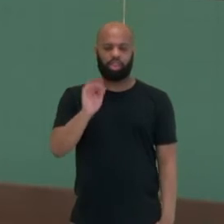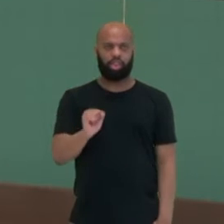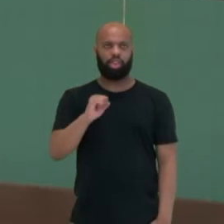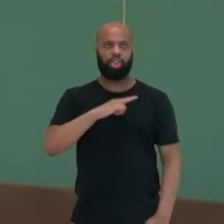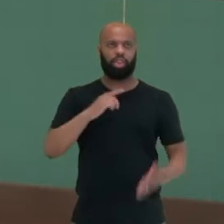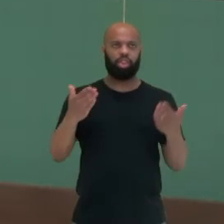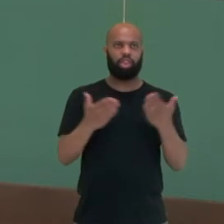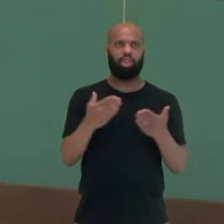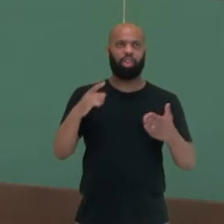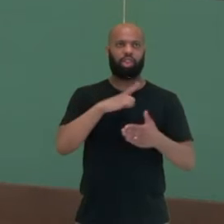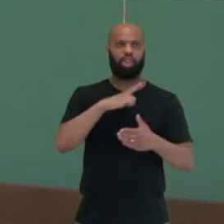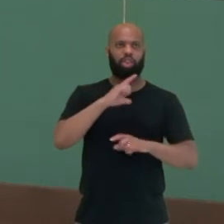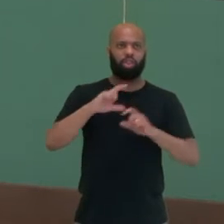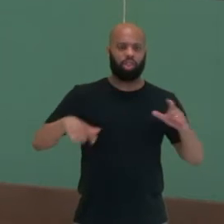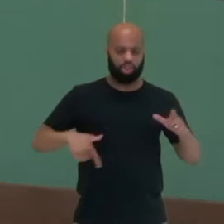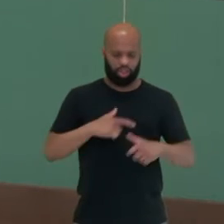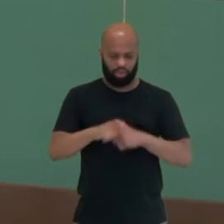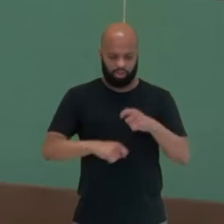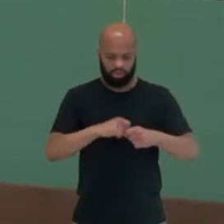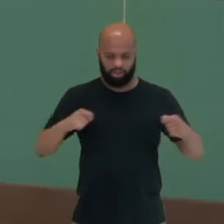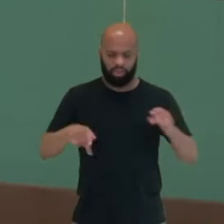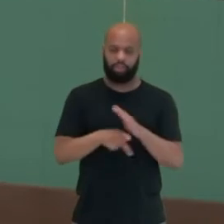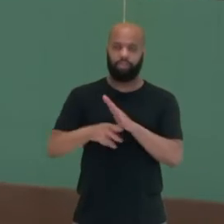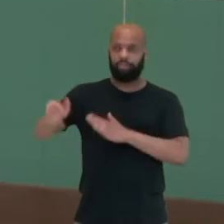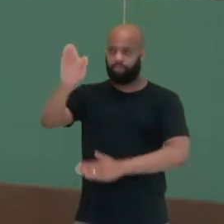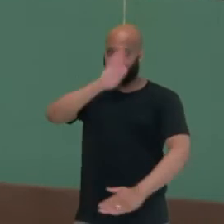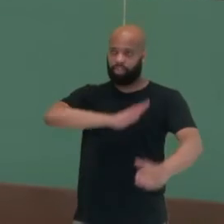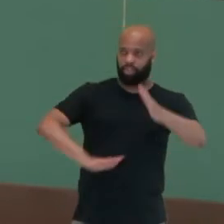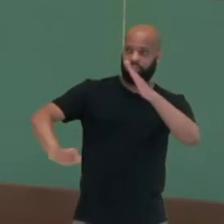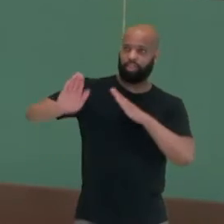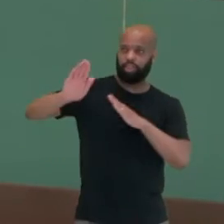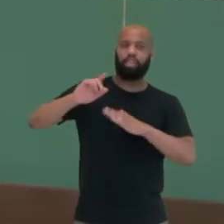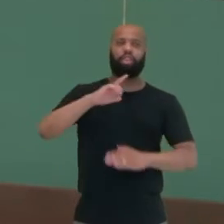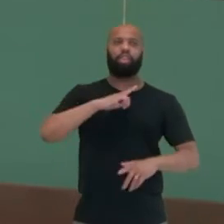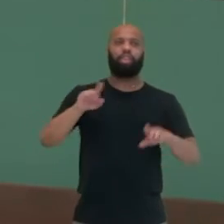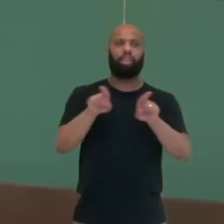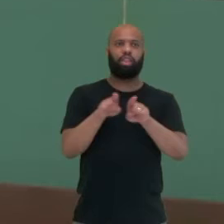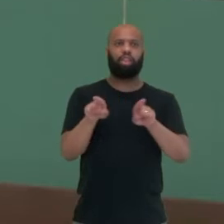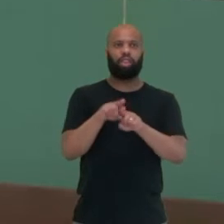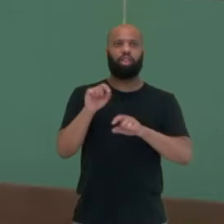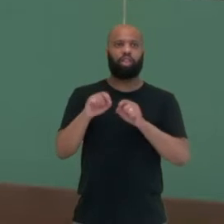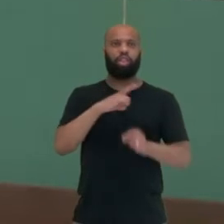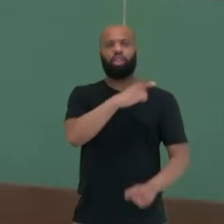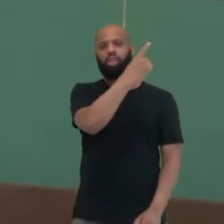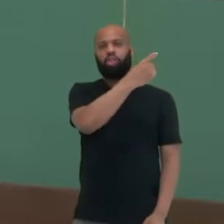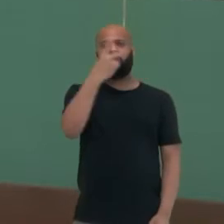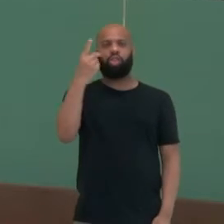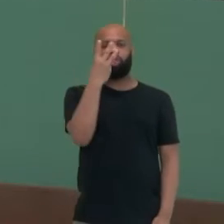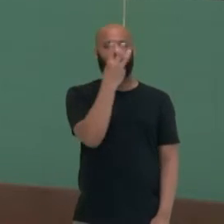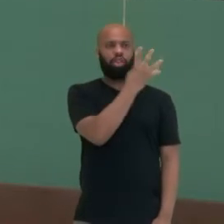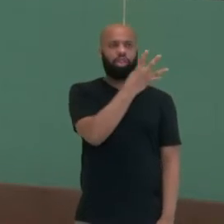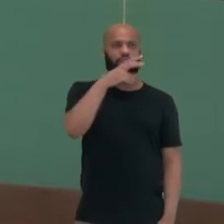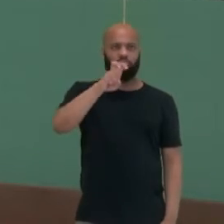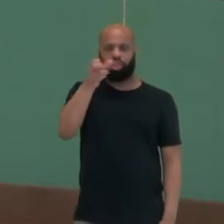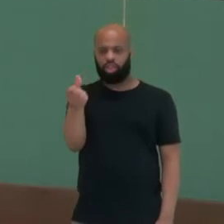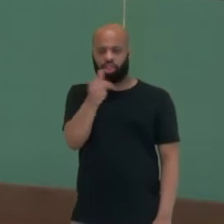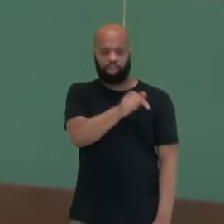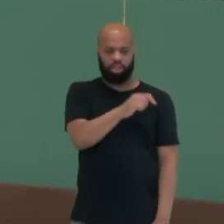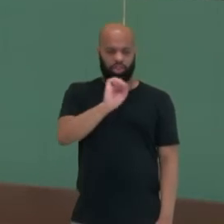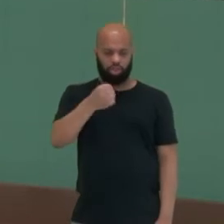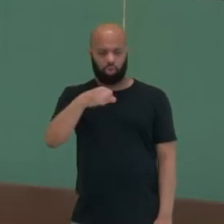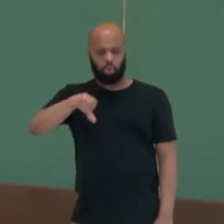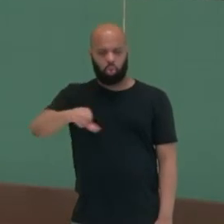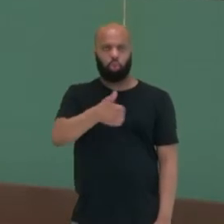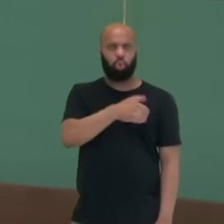kata de uma faixa do karatê, tá? E a gente tem aqui a ordem, vocês podem ver, 1, 2, 3, 4, 5, 6,